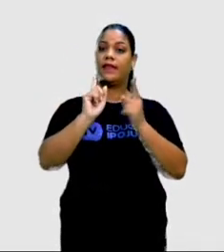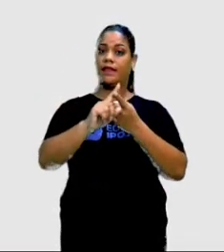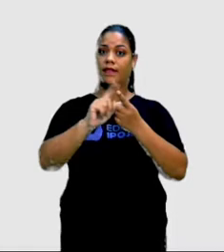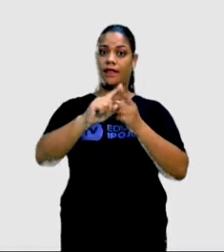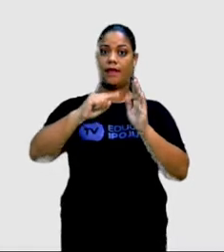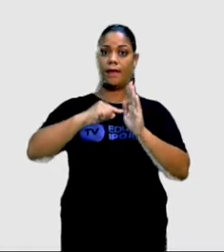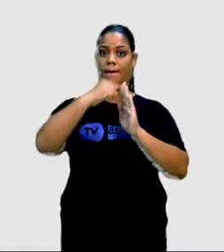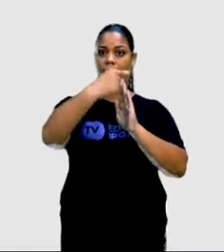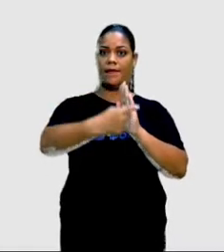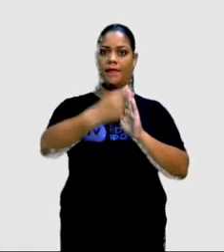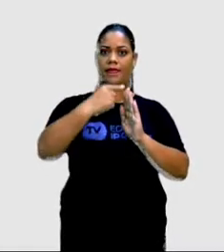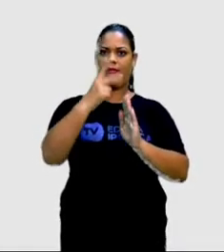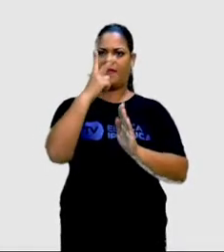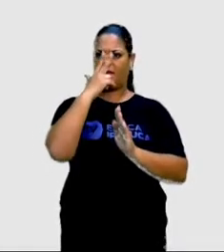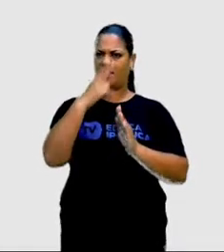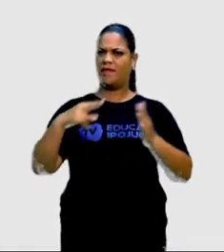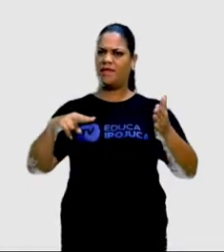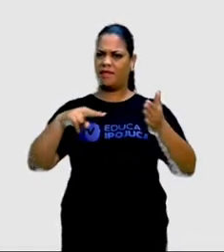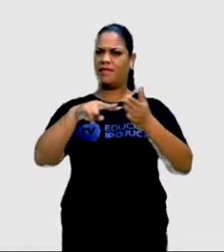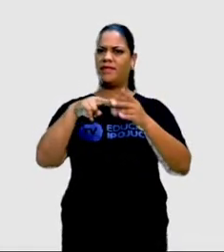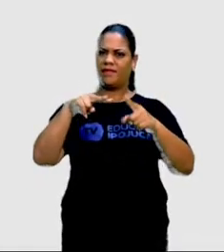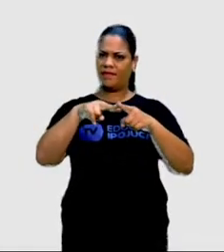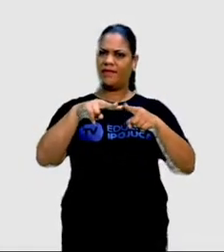Olha, parece um pedaço de pizza!